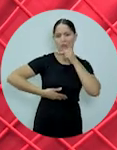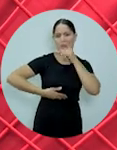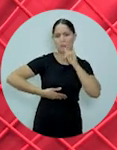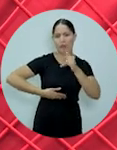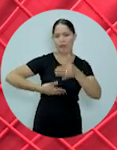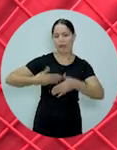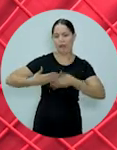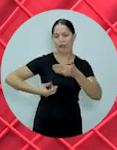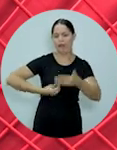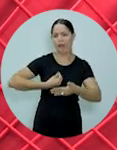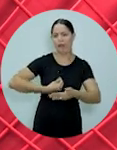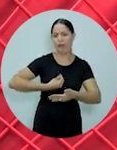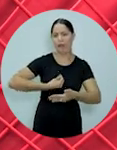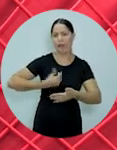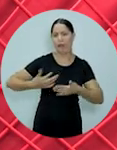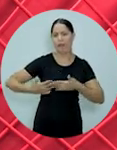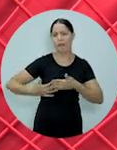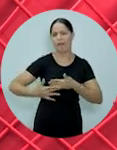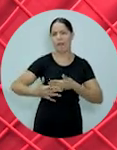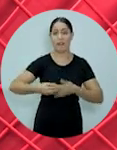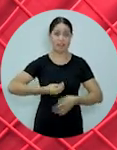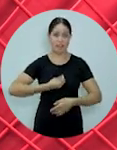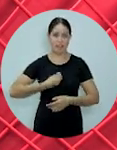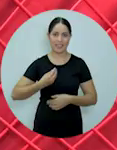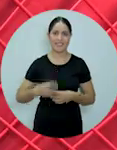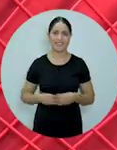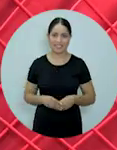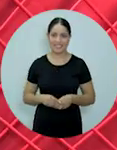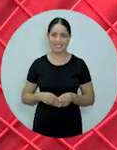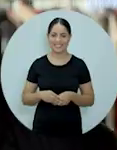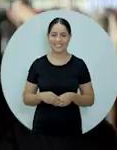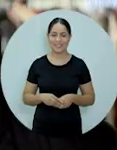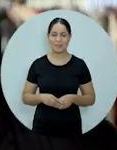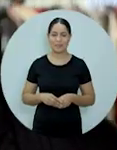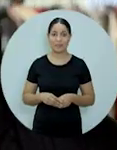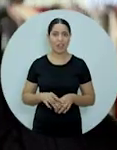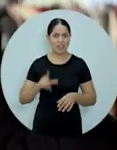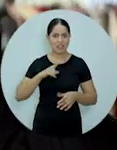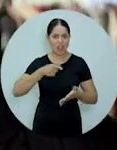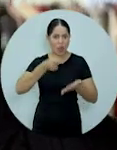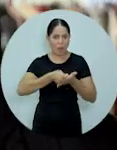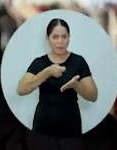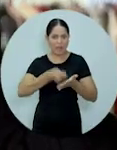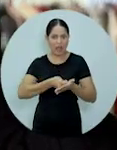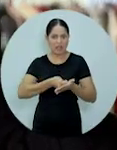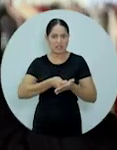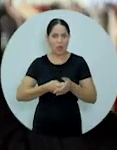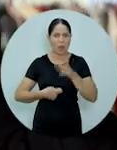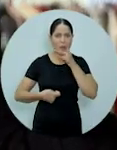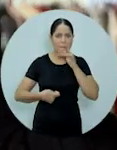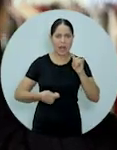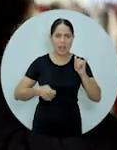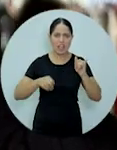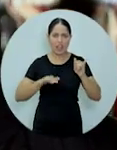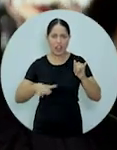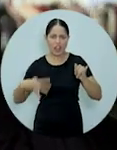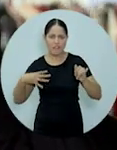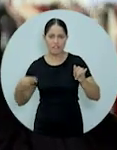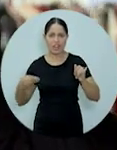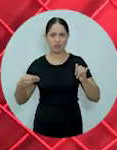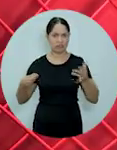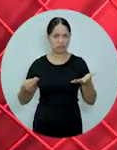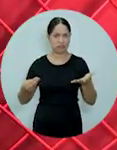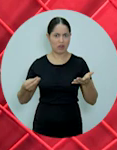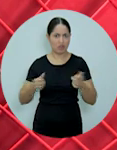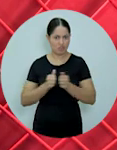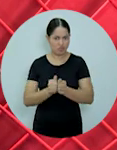desse pai, ela vai se estender ao longo de toda a vida. Gostaria de saber se existe obrigação de convivência entre pai e